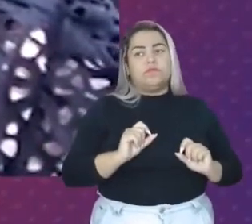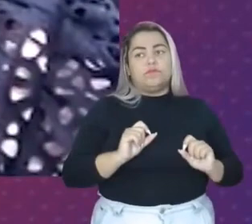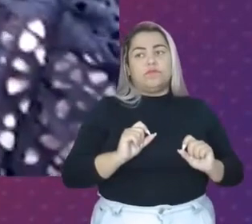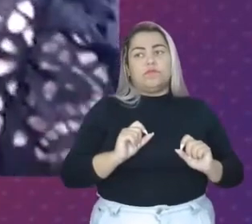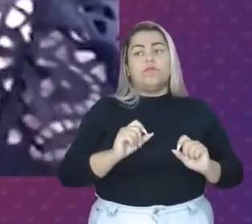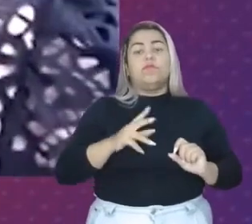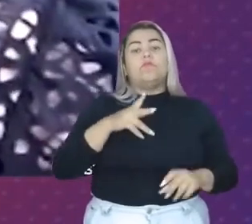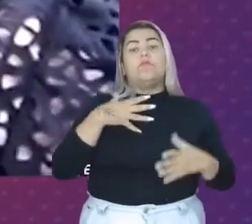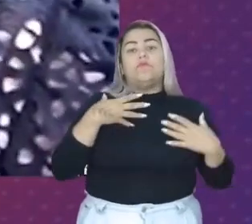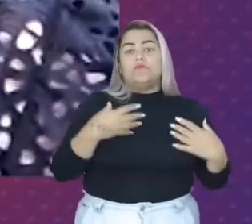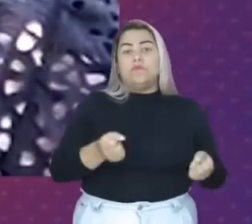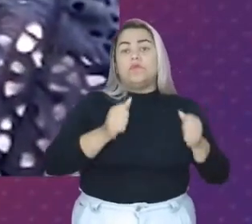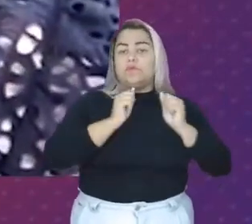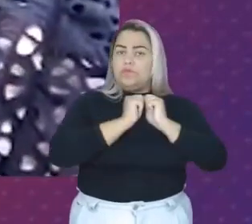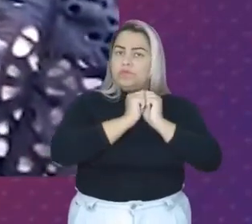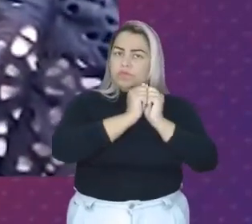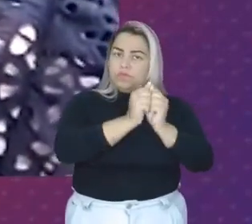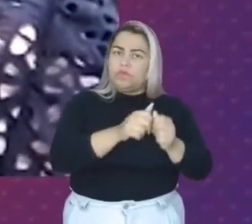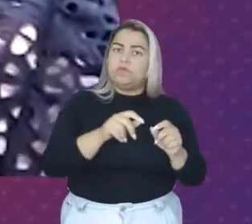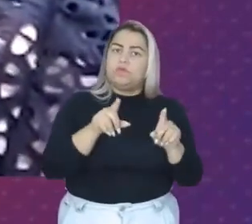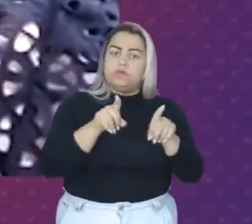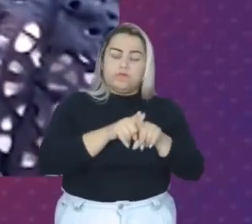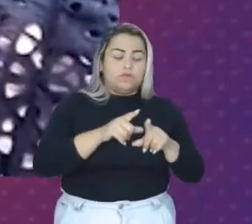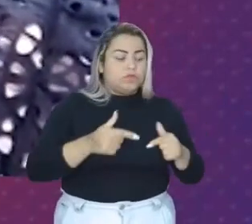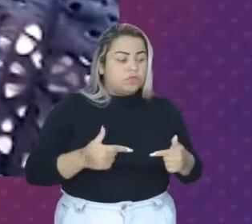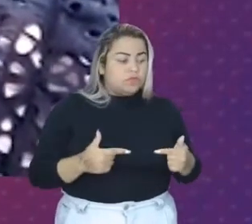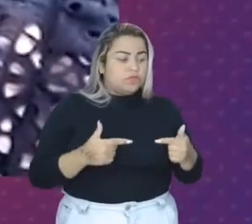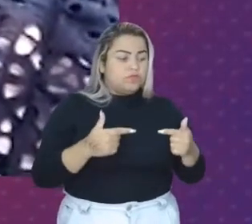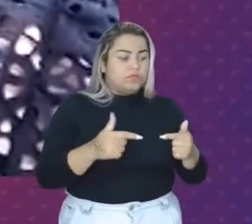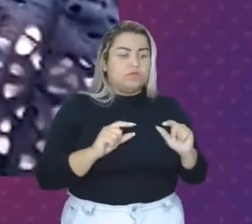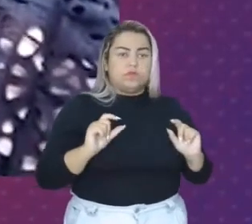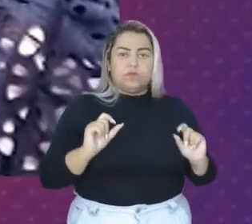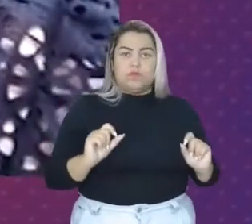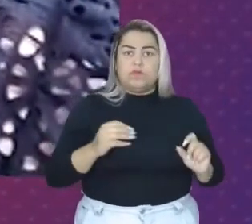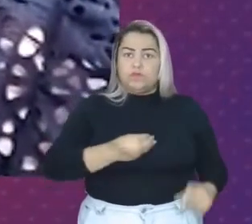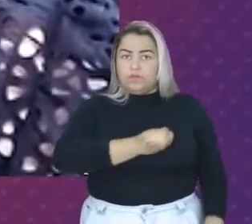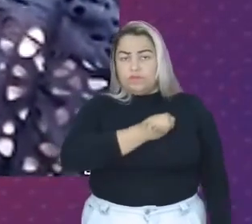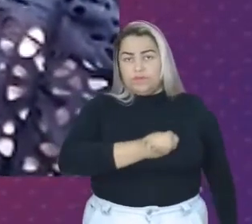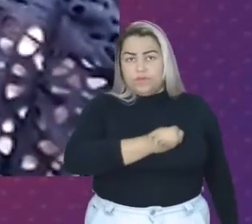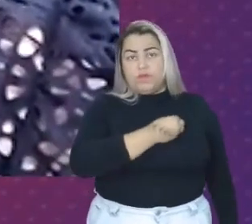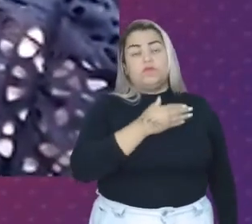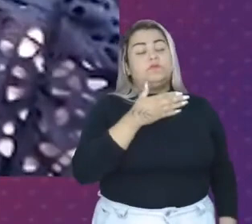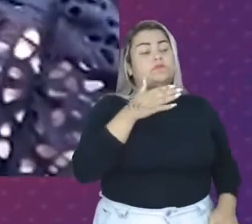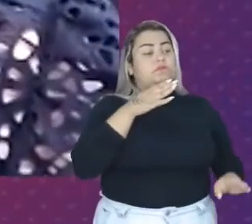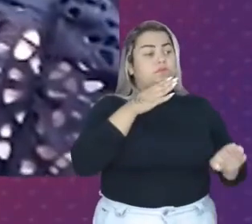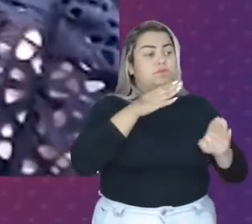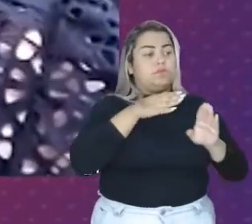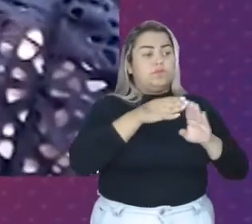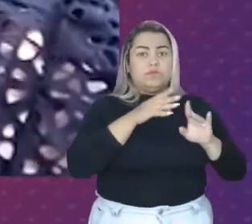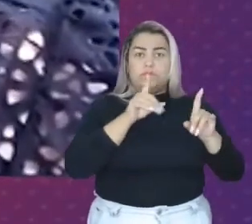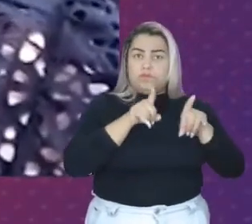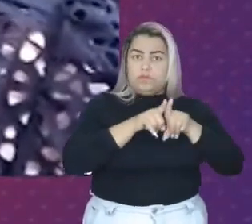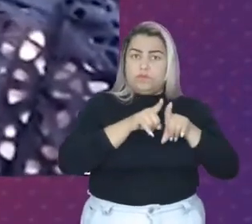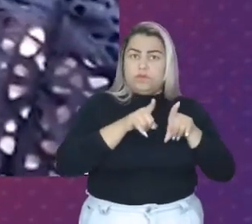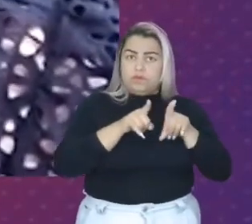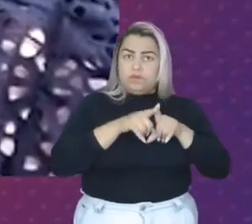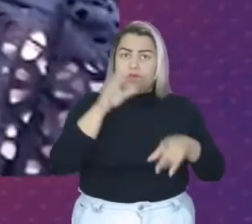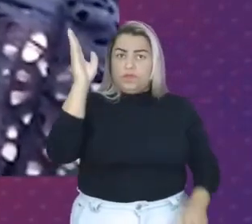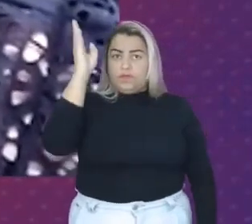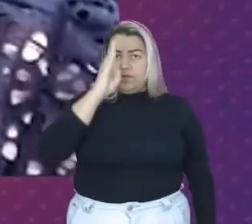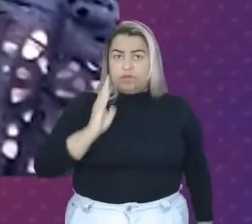e vamos juntos encarar esse novo desafio, né, de participar diretamente dessa reconstrução do